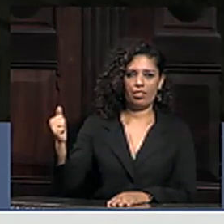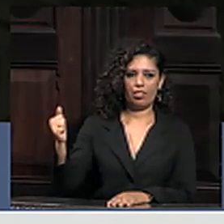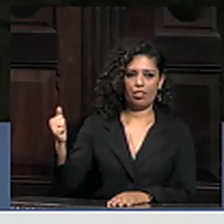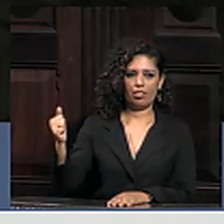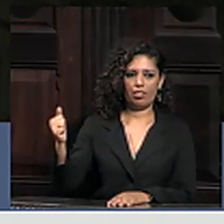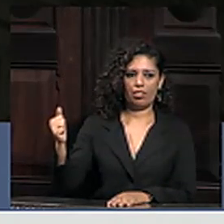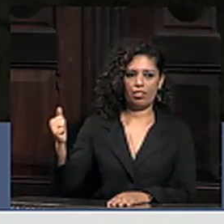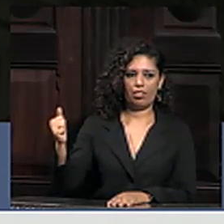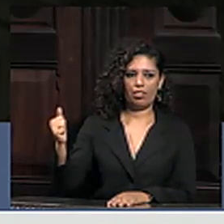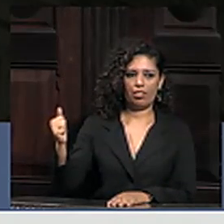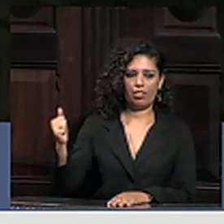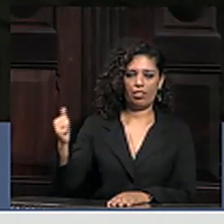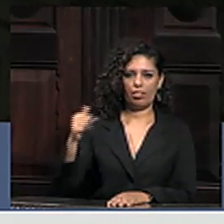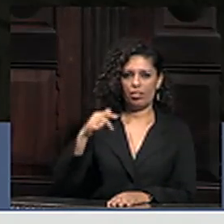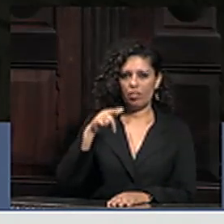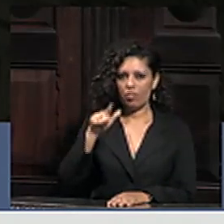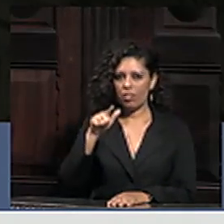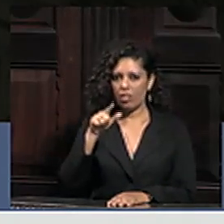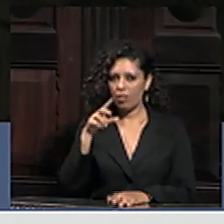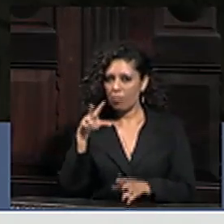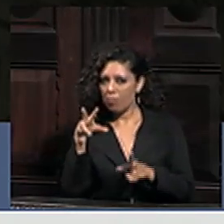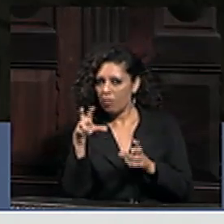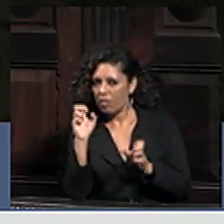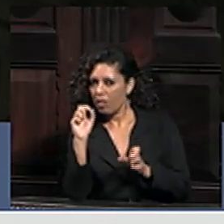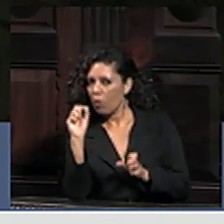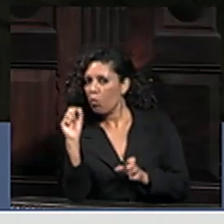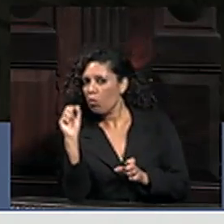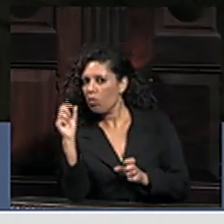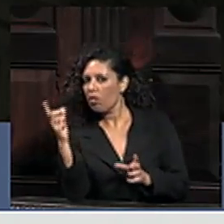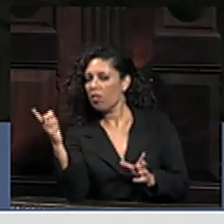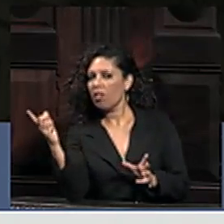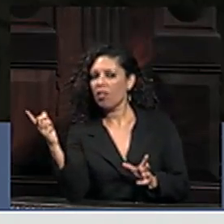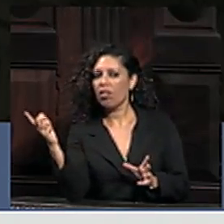Isso lhe sugere alguma coisa?